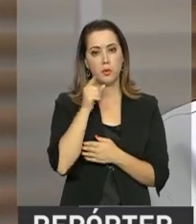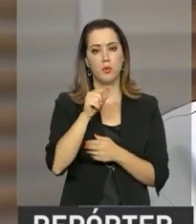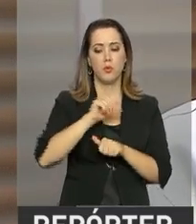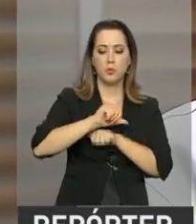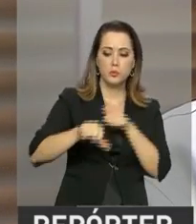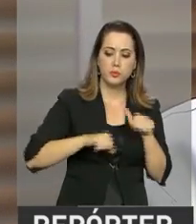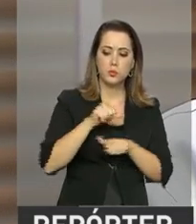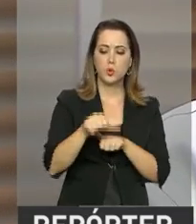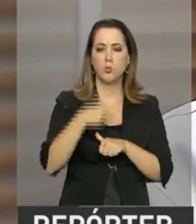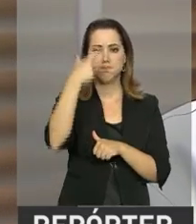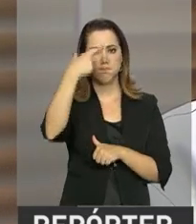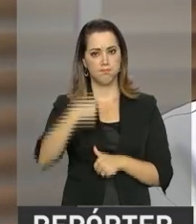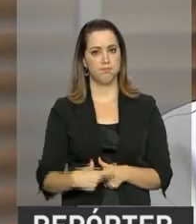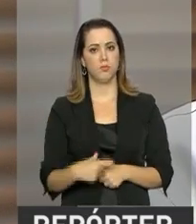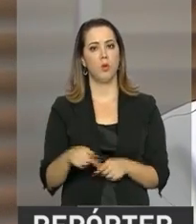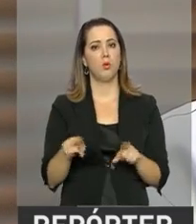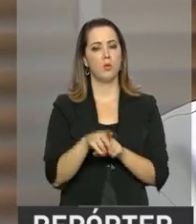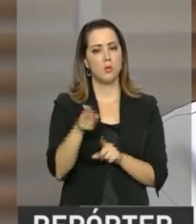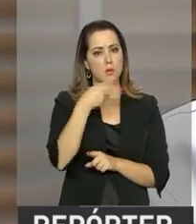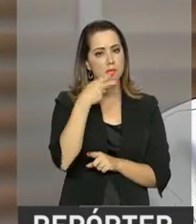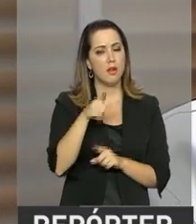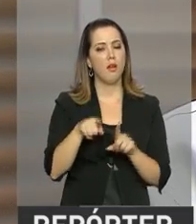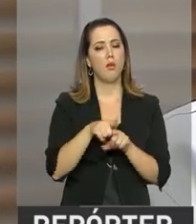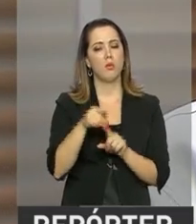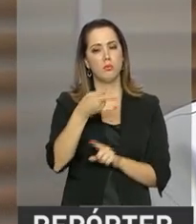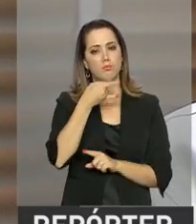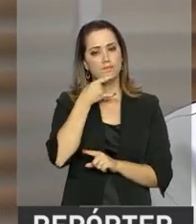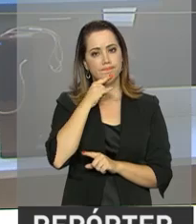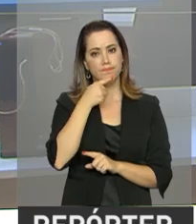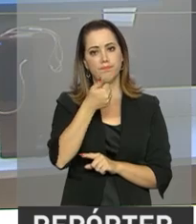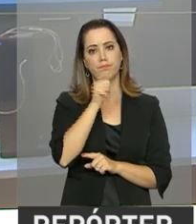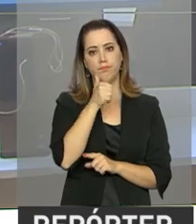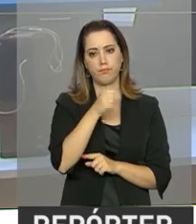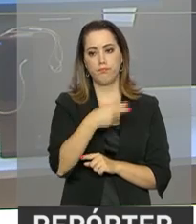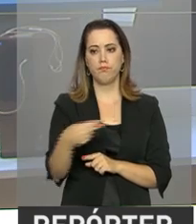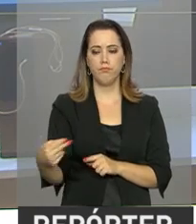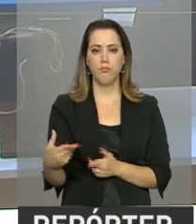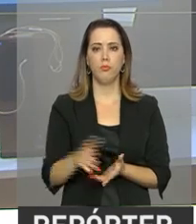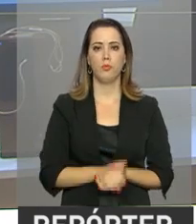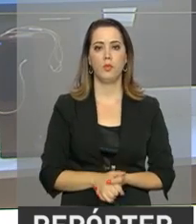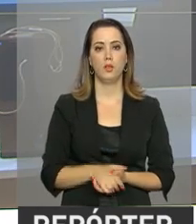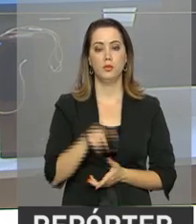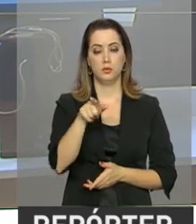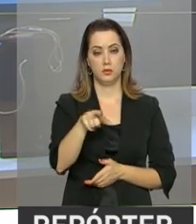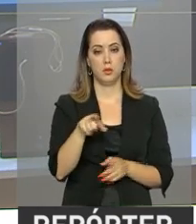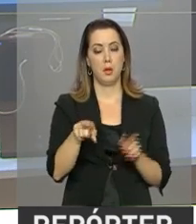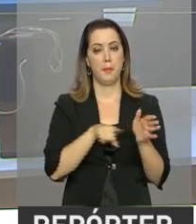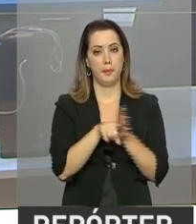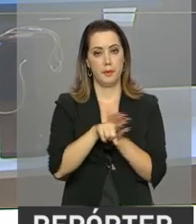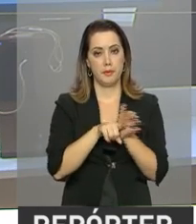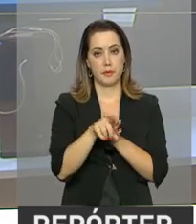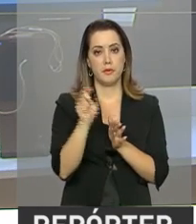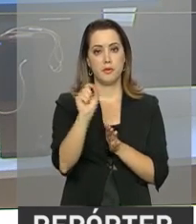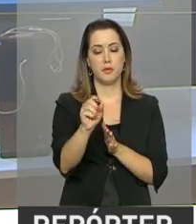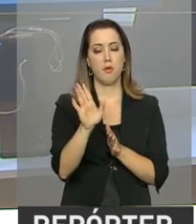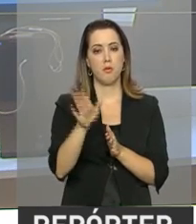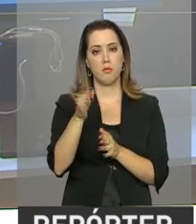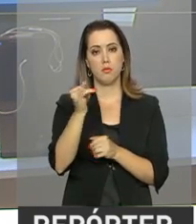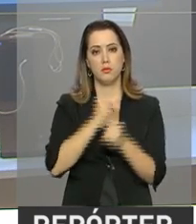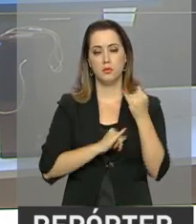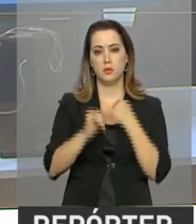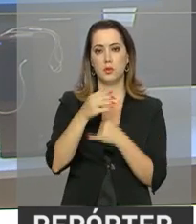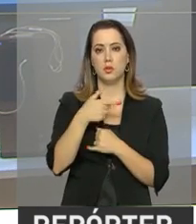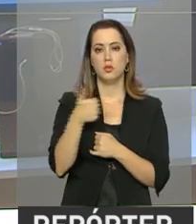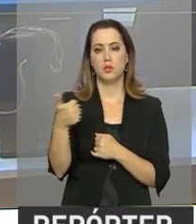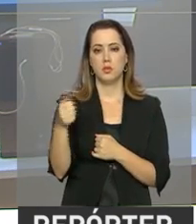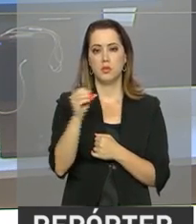seu comportamento tanto com cigarro quanto ao uso de bebida alcoólica a Pence 2015 teve como base as informações de